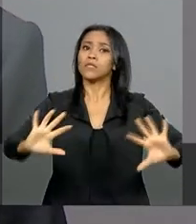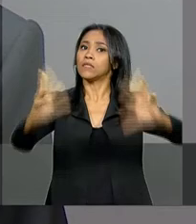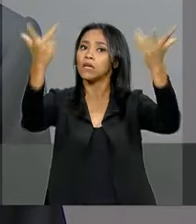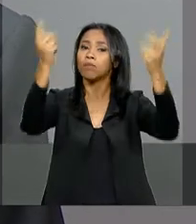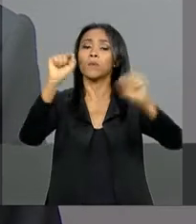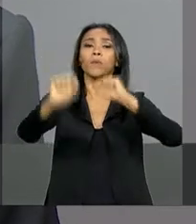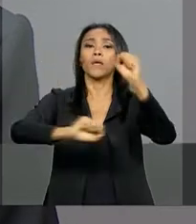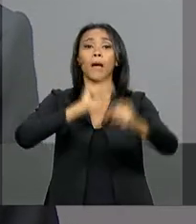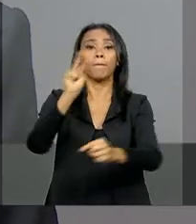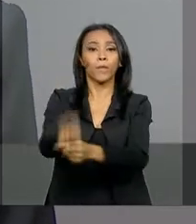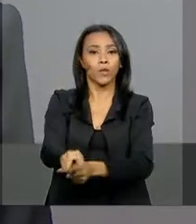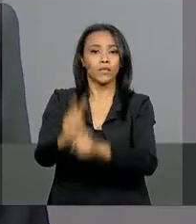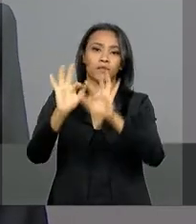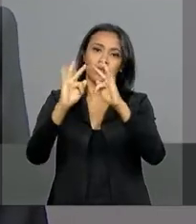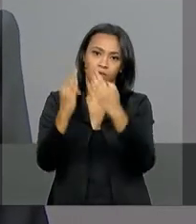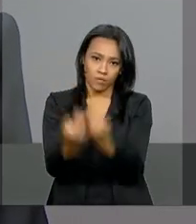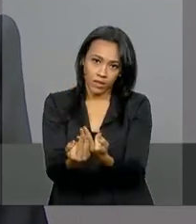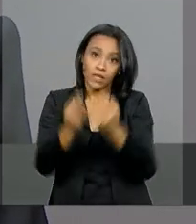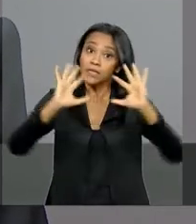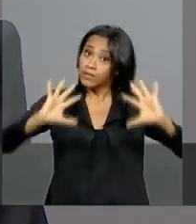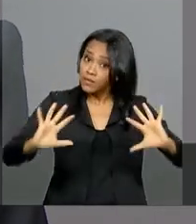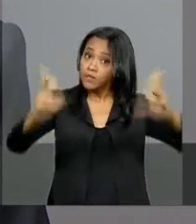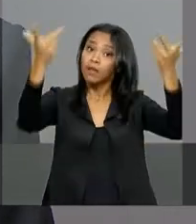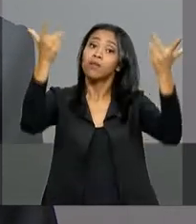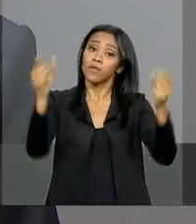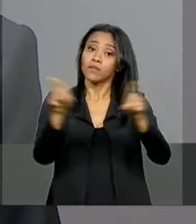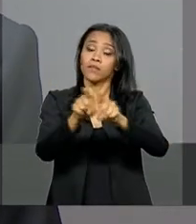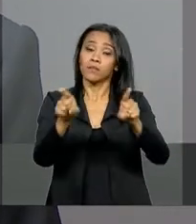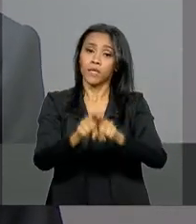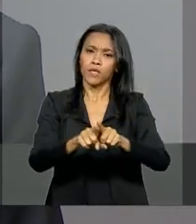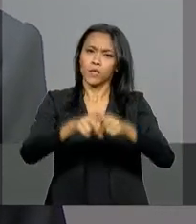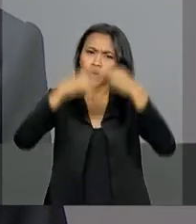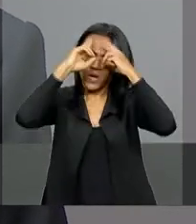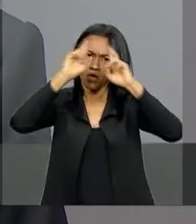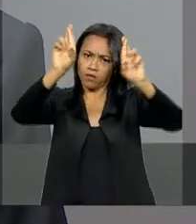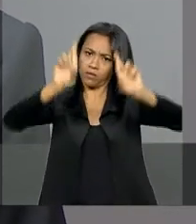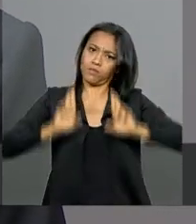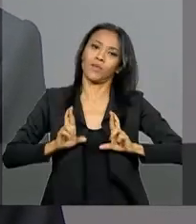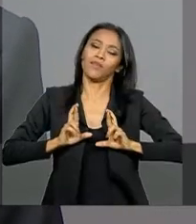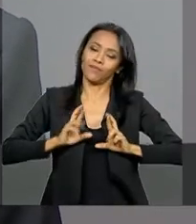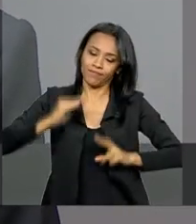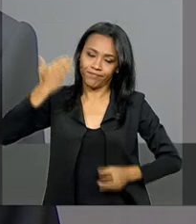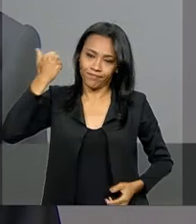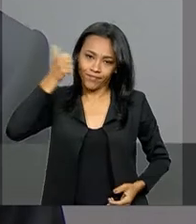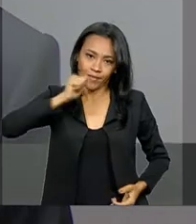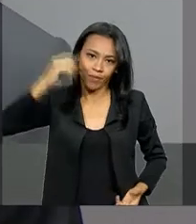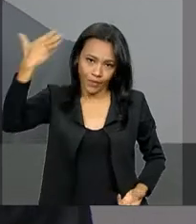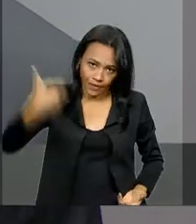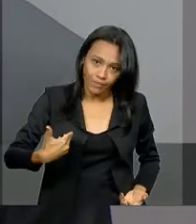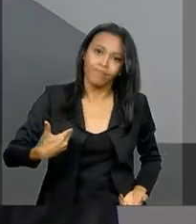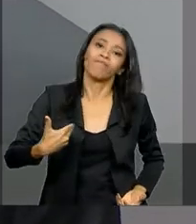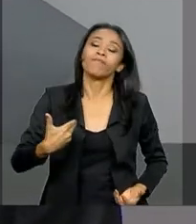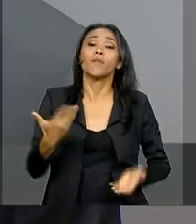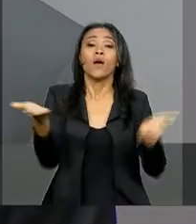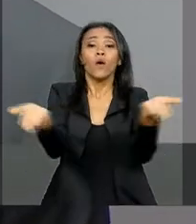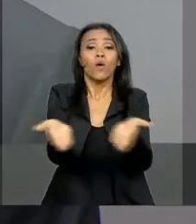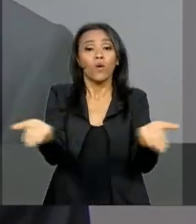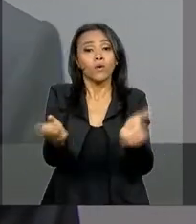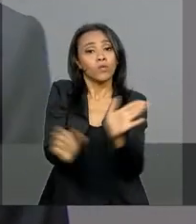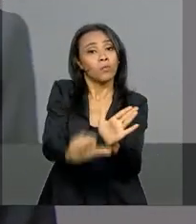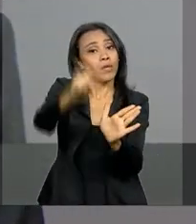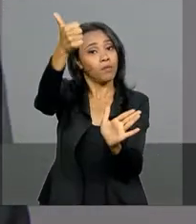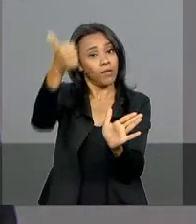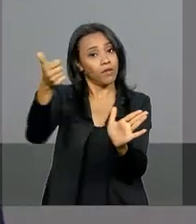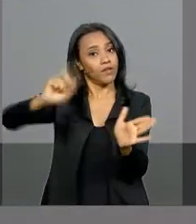proteção da família celebramos a dignidade da mulher o primeiro ato que hoje transformamos em